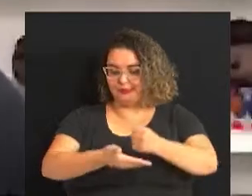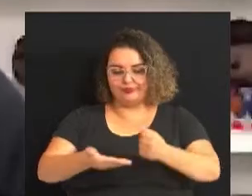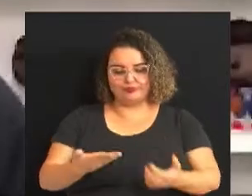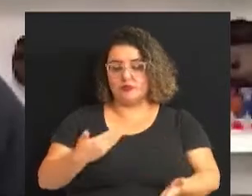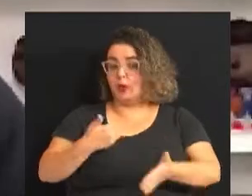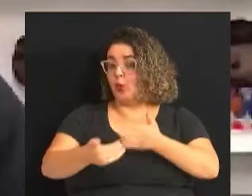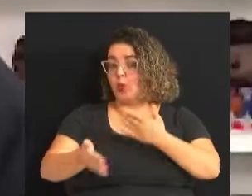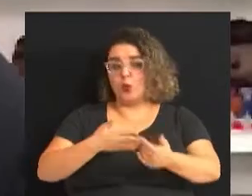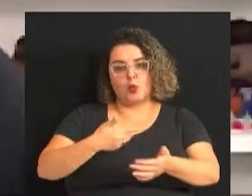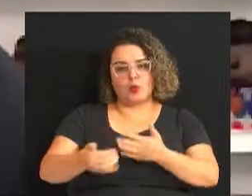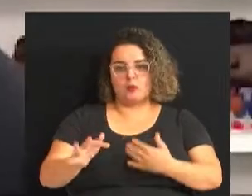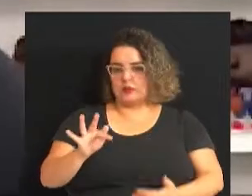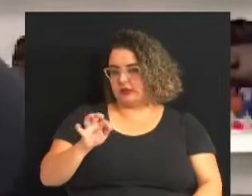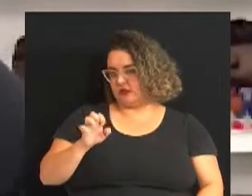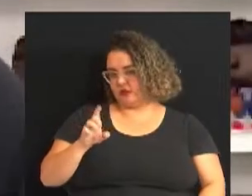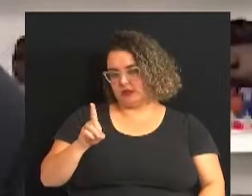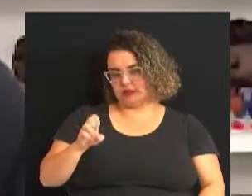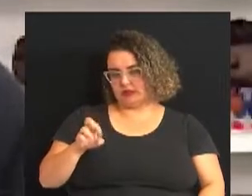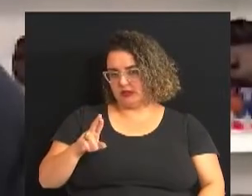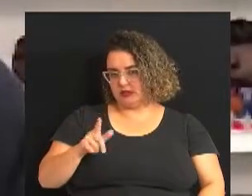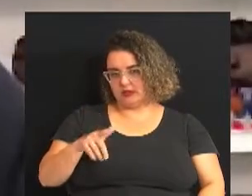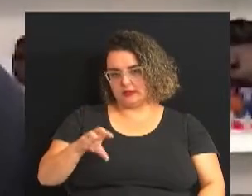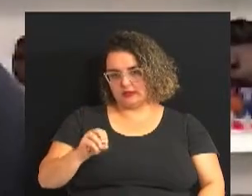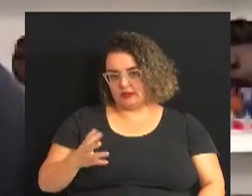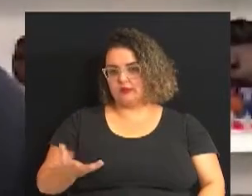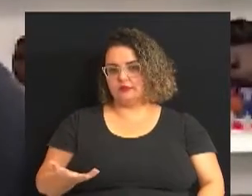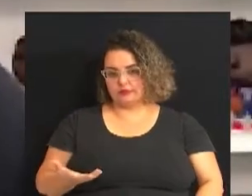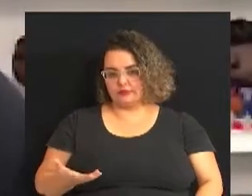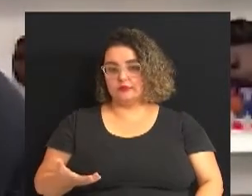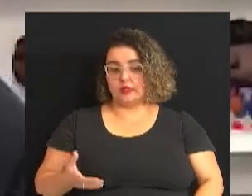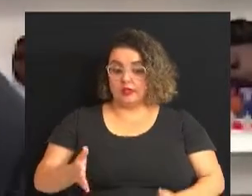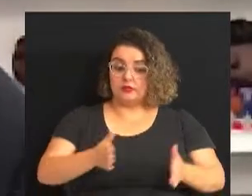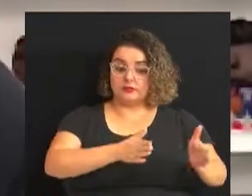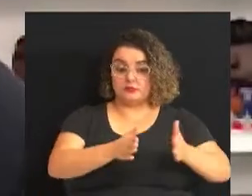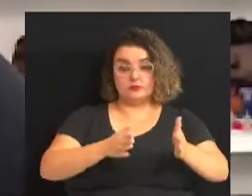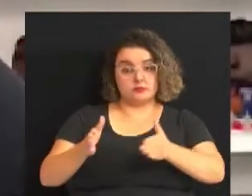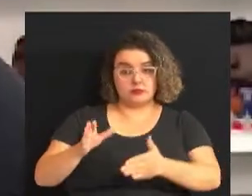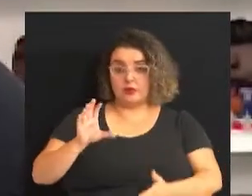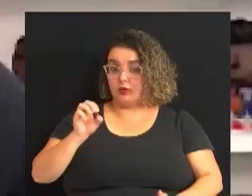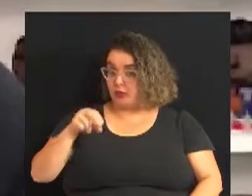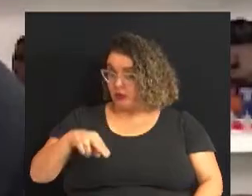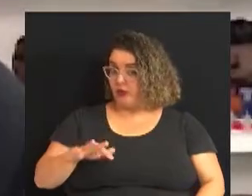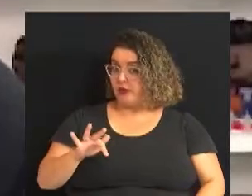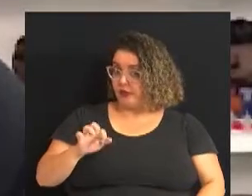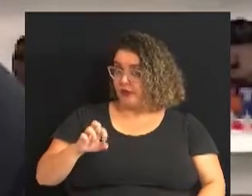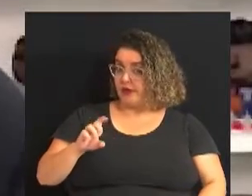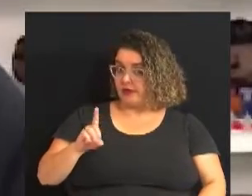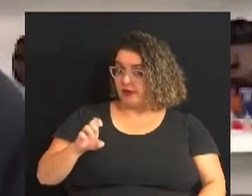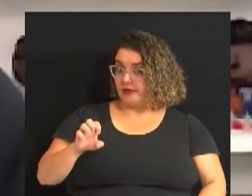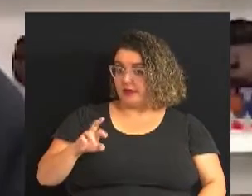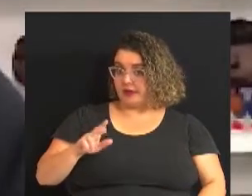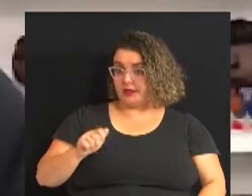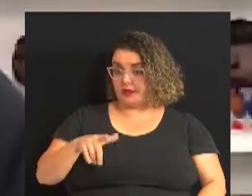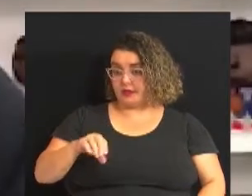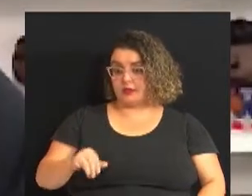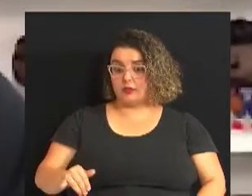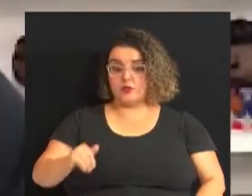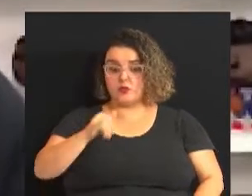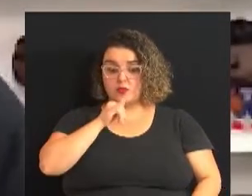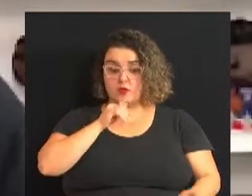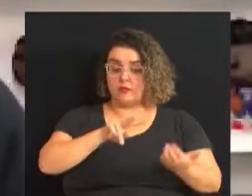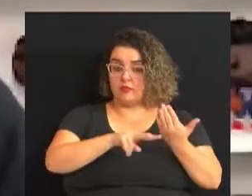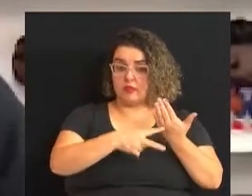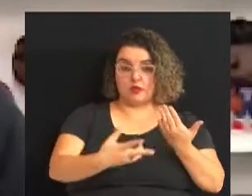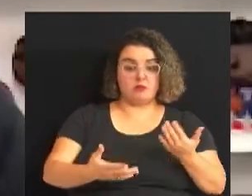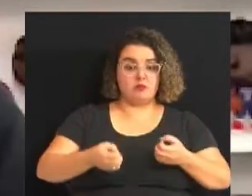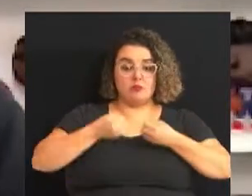das federações. E a gente tem alguns casos recentes de confederações que a gente tinha como exemplo, como espelho, e